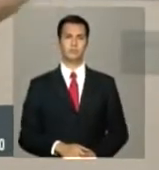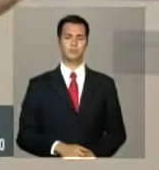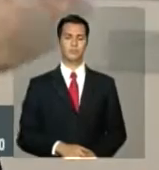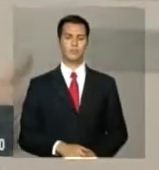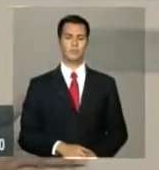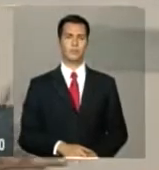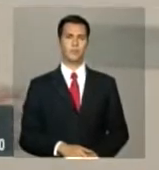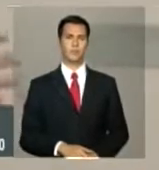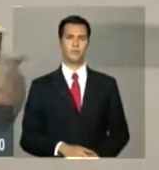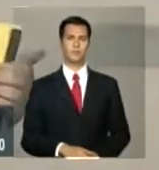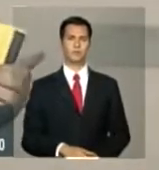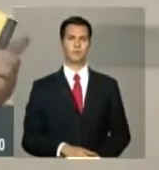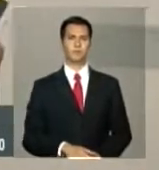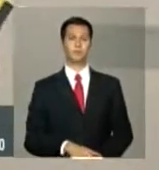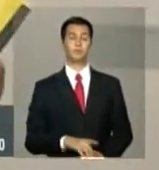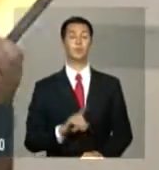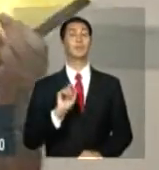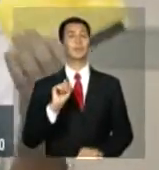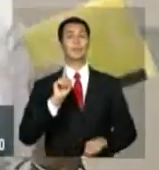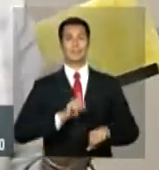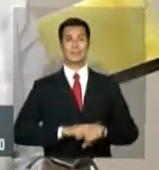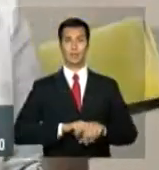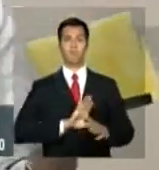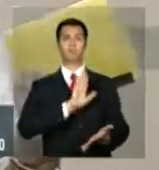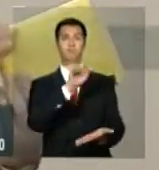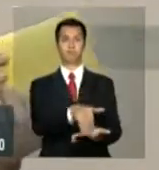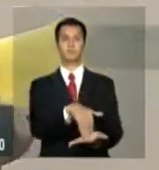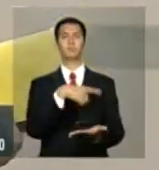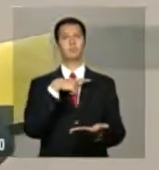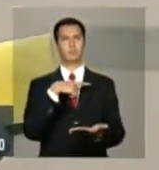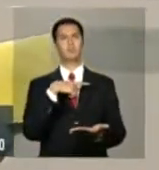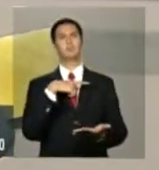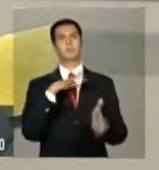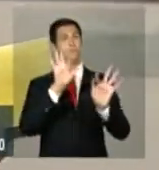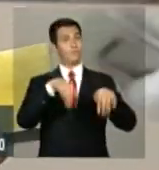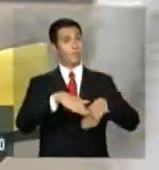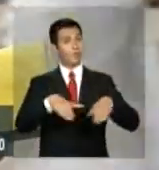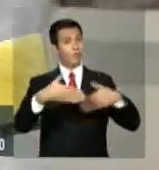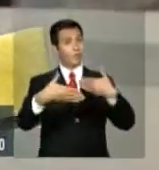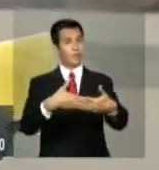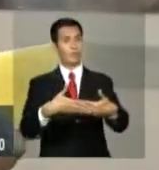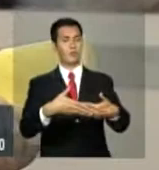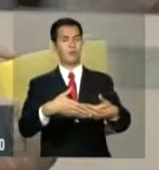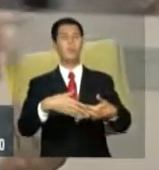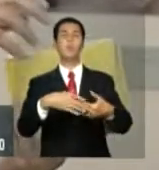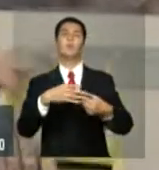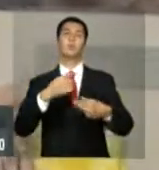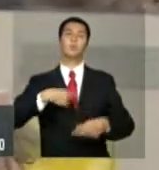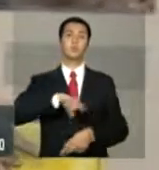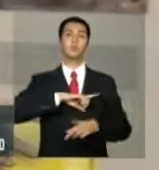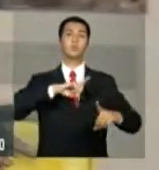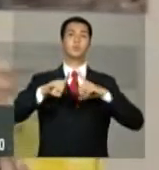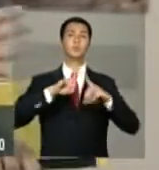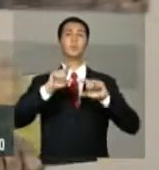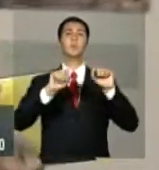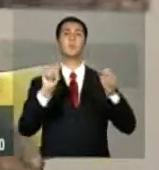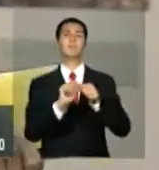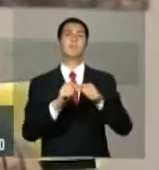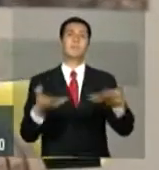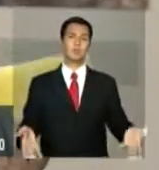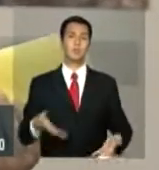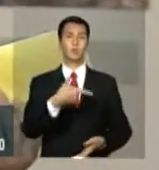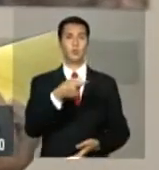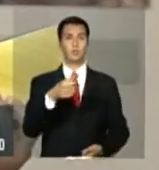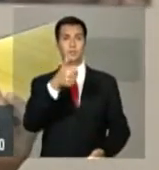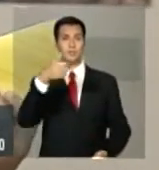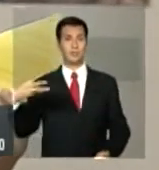Ele está esgotando, o que estão discutindo é o que faz de 13 para frente. Nós dissemos, a partir de 13, tem de abrir